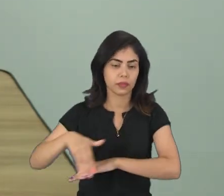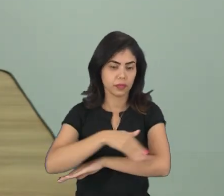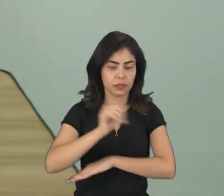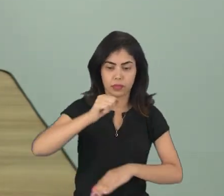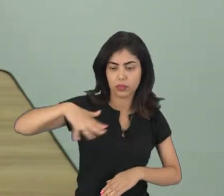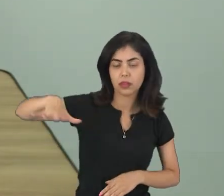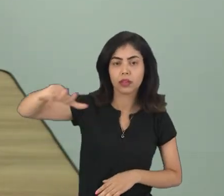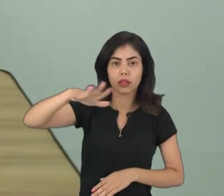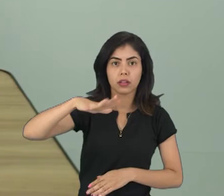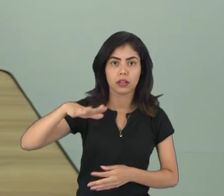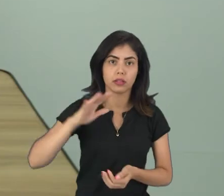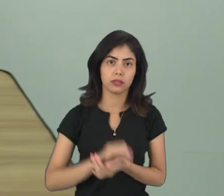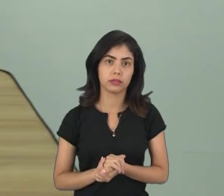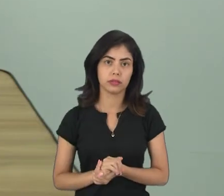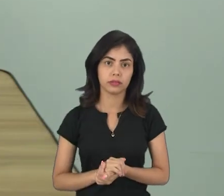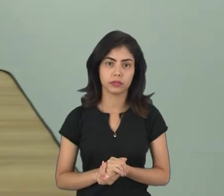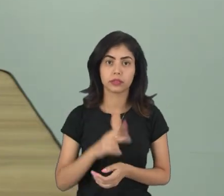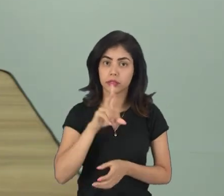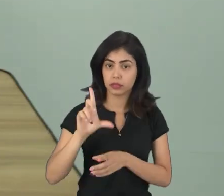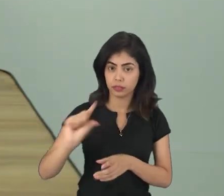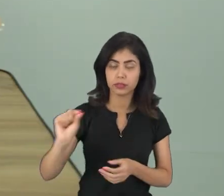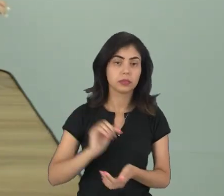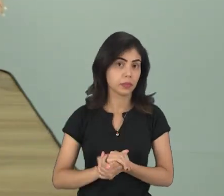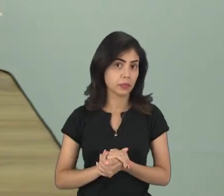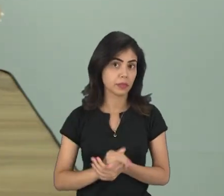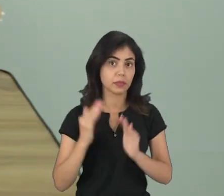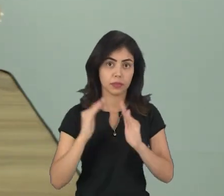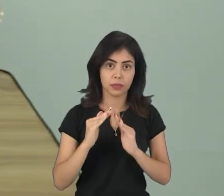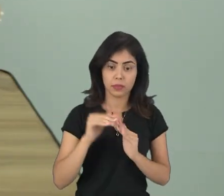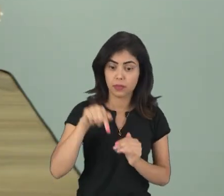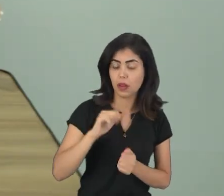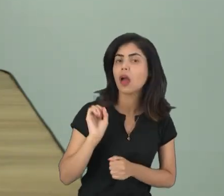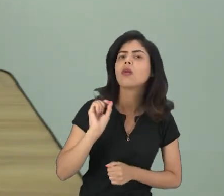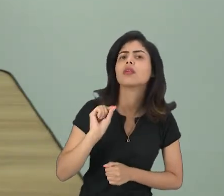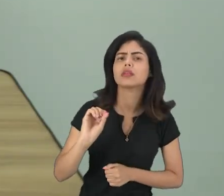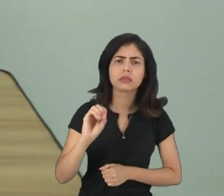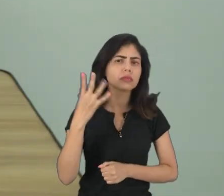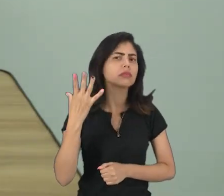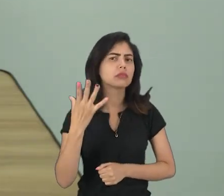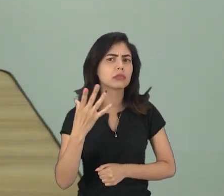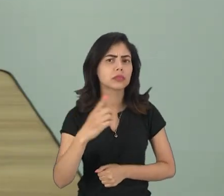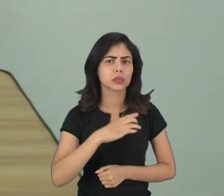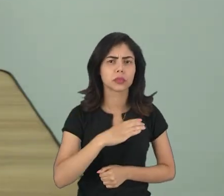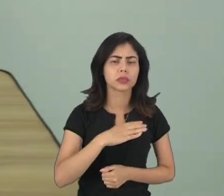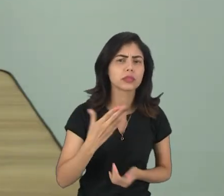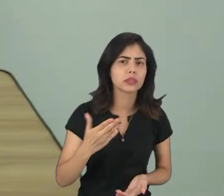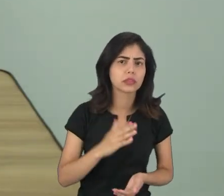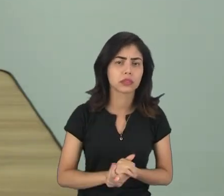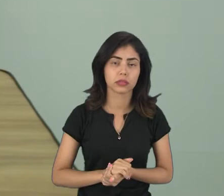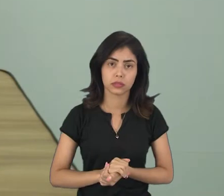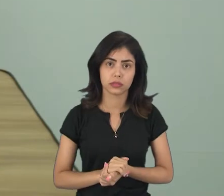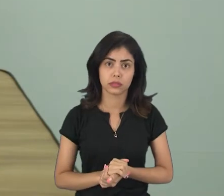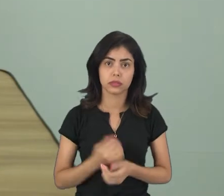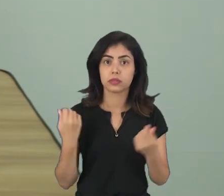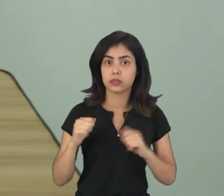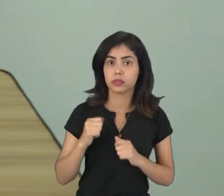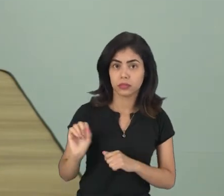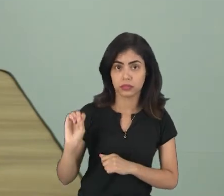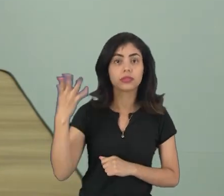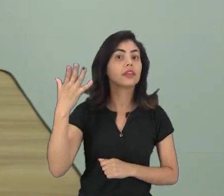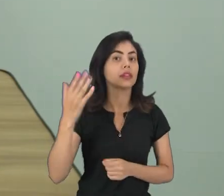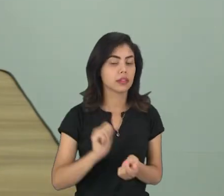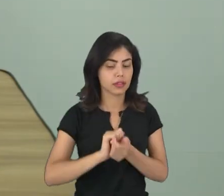do campo e vêm para a cidade, o que acontece com a cidade? Com isso, é necessário ocorrer